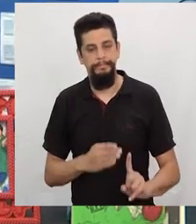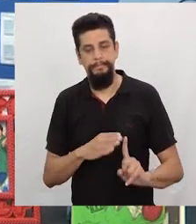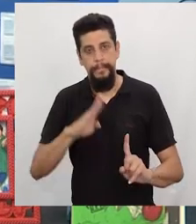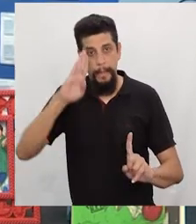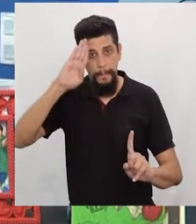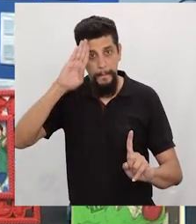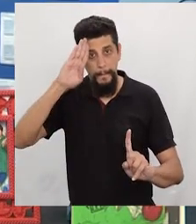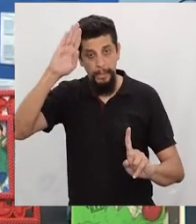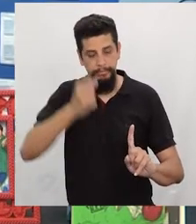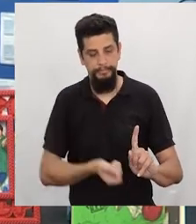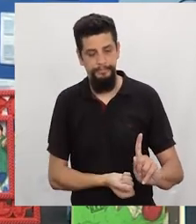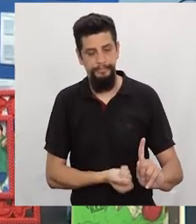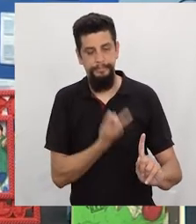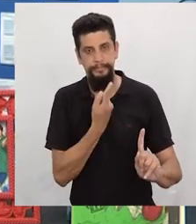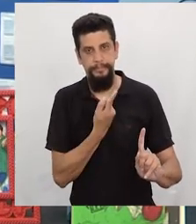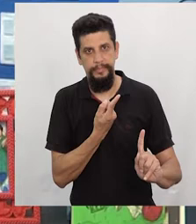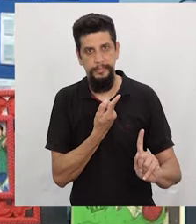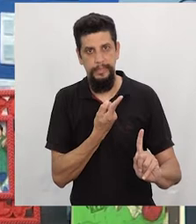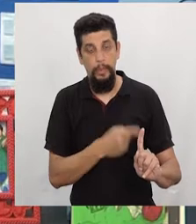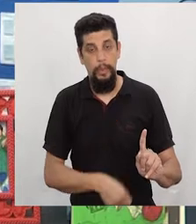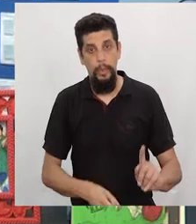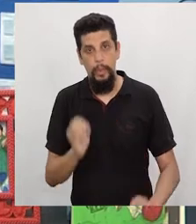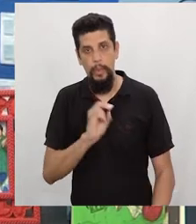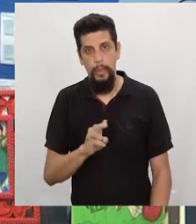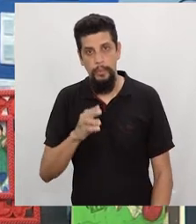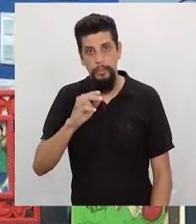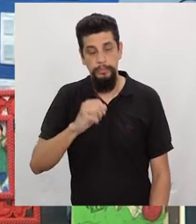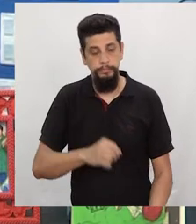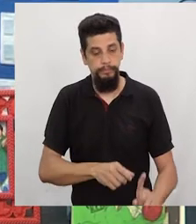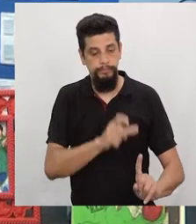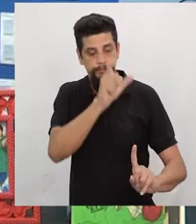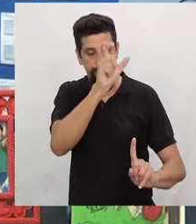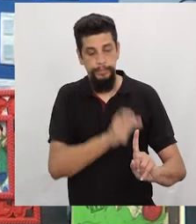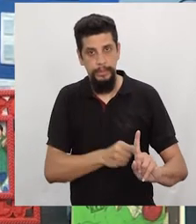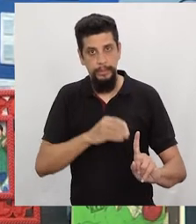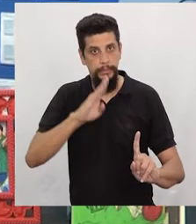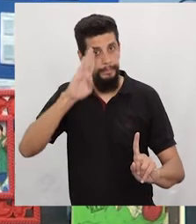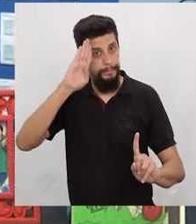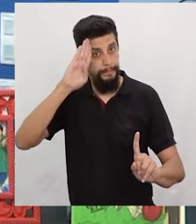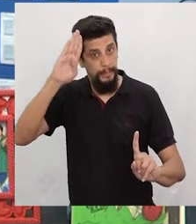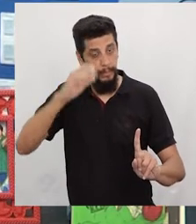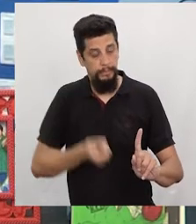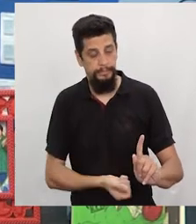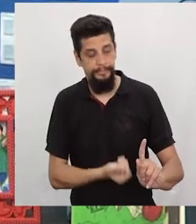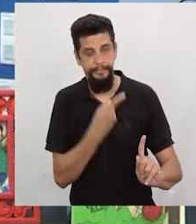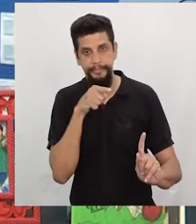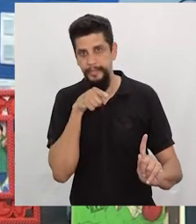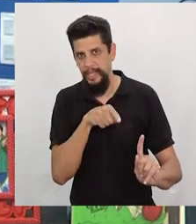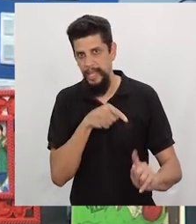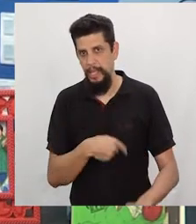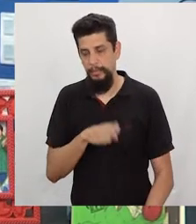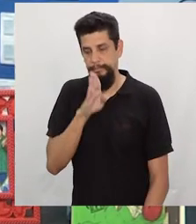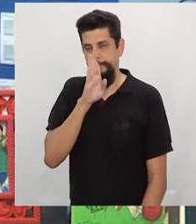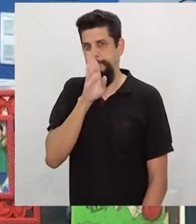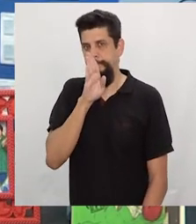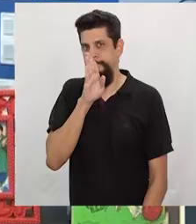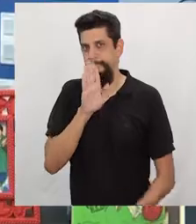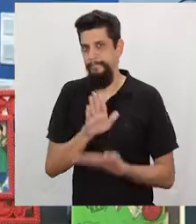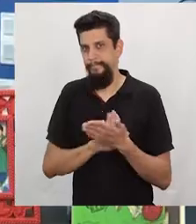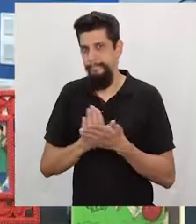principal suspeita ou o principal suspeito? Quem é que se lembra dessa? Ah, essa eu não vou falar antes,